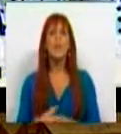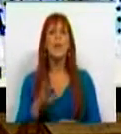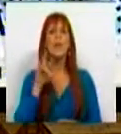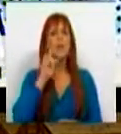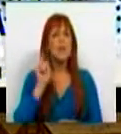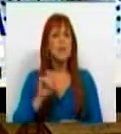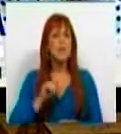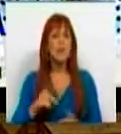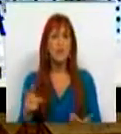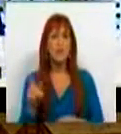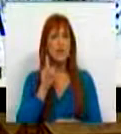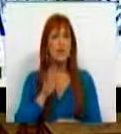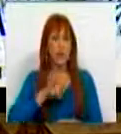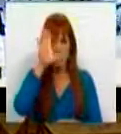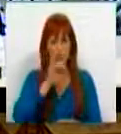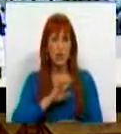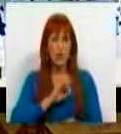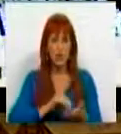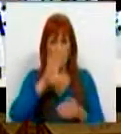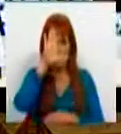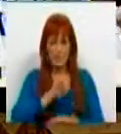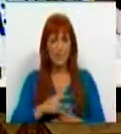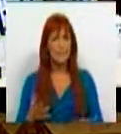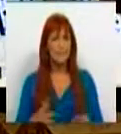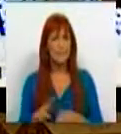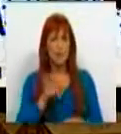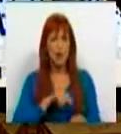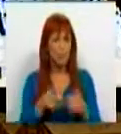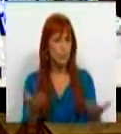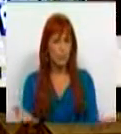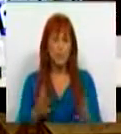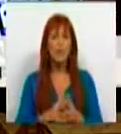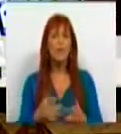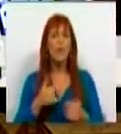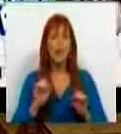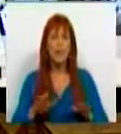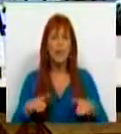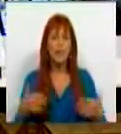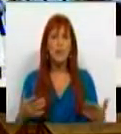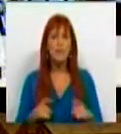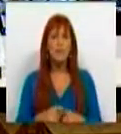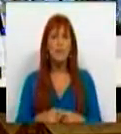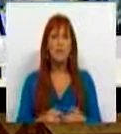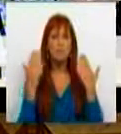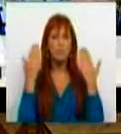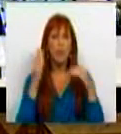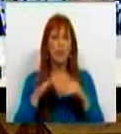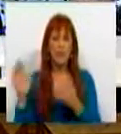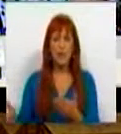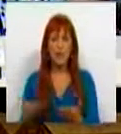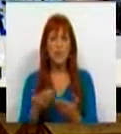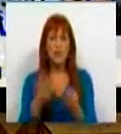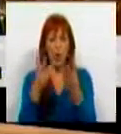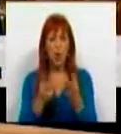Senhora Presidente, Senhora Ministra, Sr. Secretário de Estado, Srs. Deputados, quero em primeiro lugar felicitá-la pela apresentação